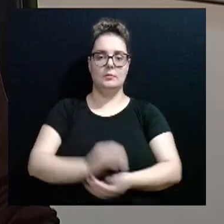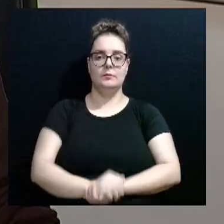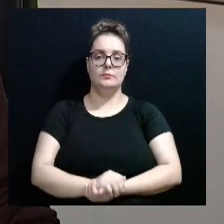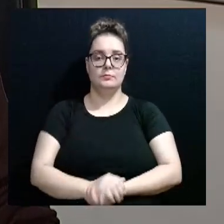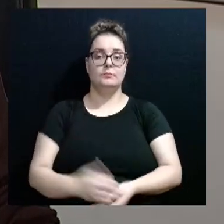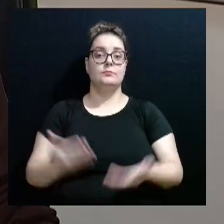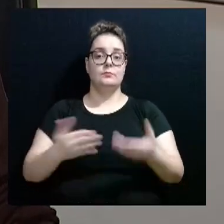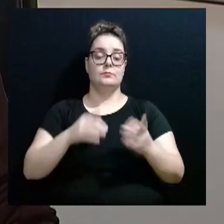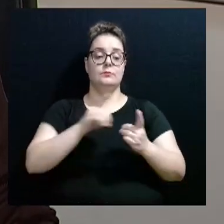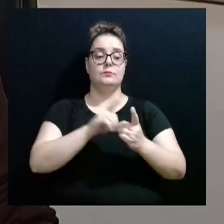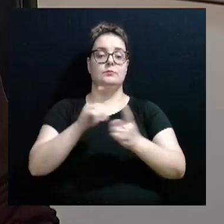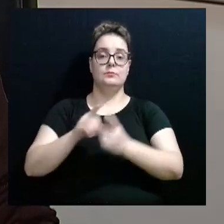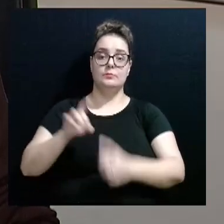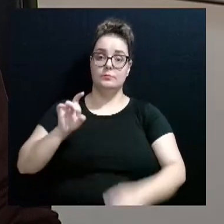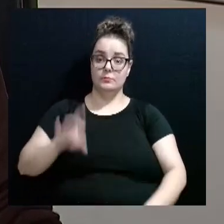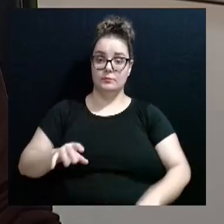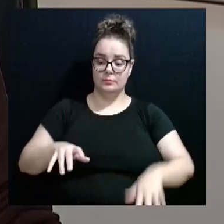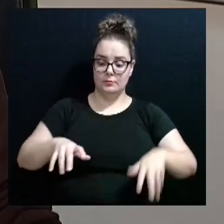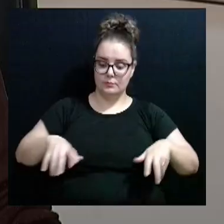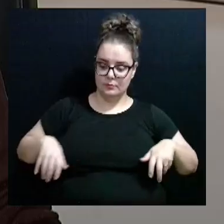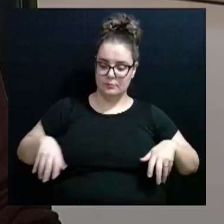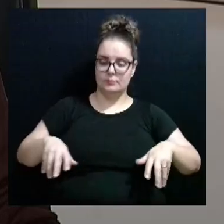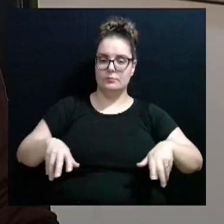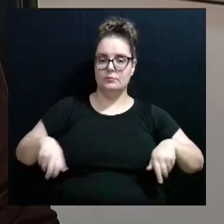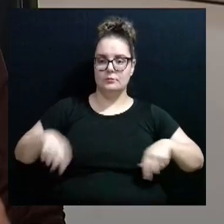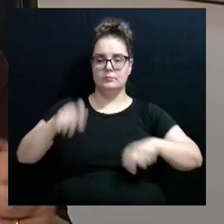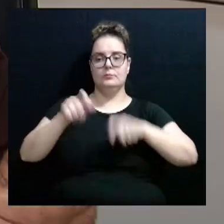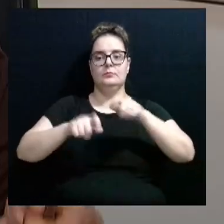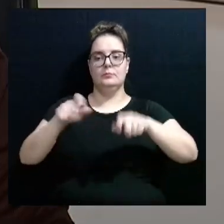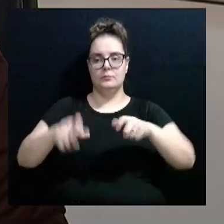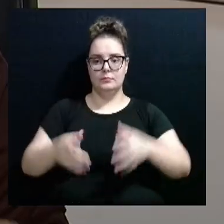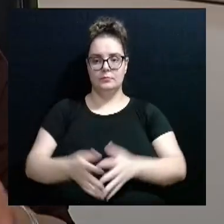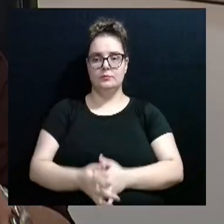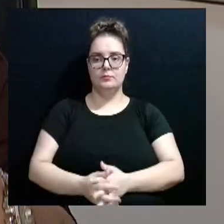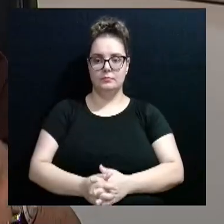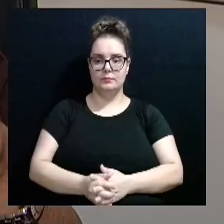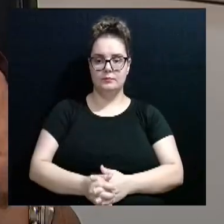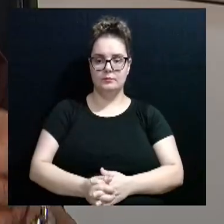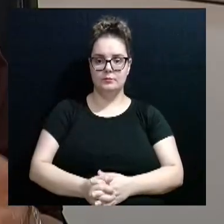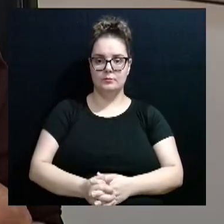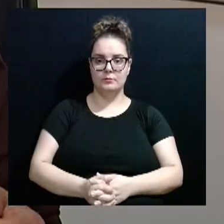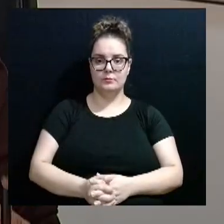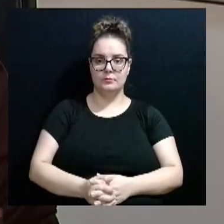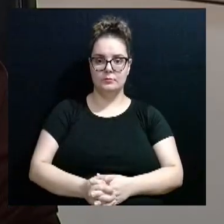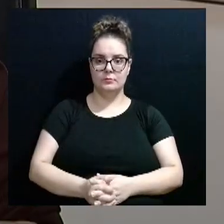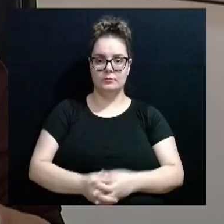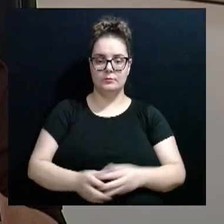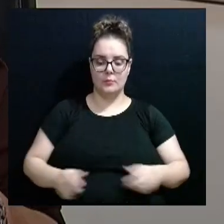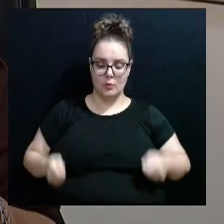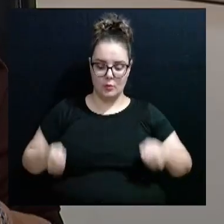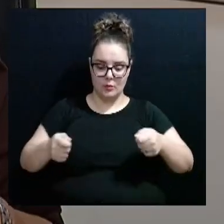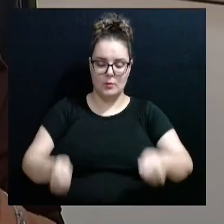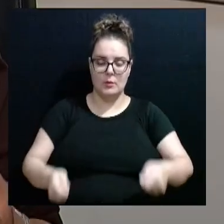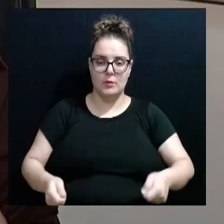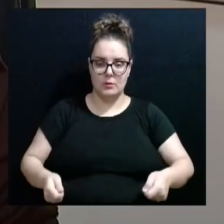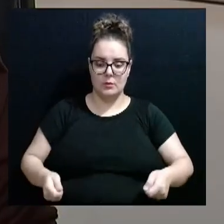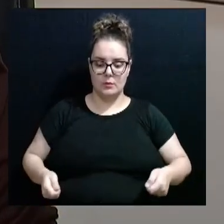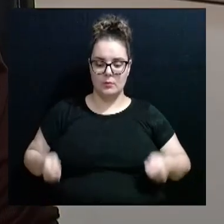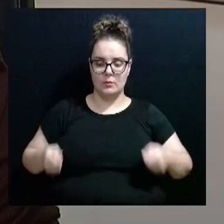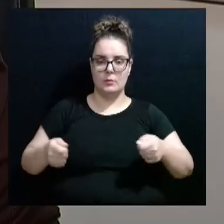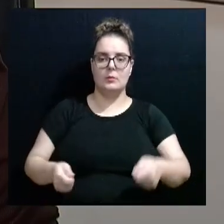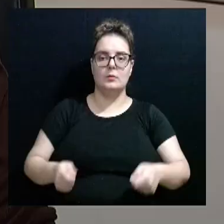os cadeirantes e pessoas com o andador, e não atende autismo severo,